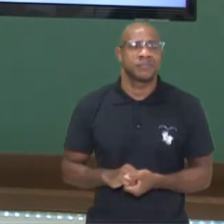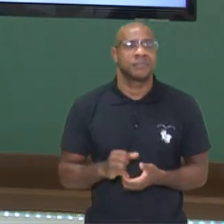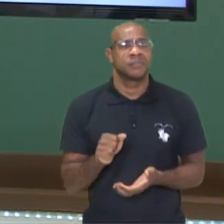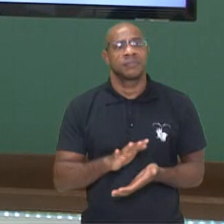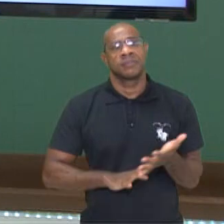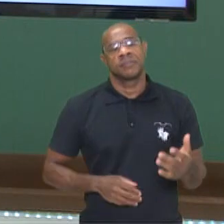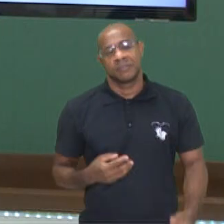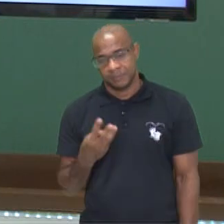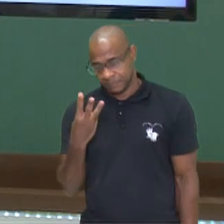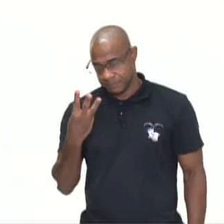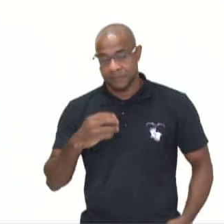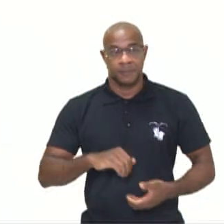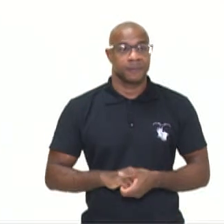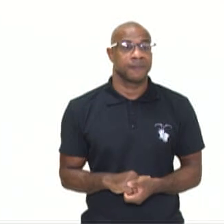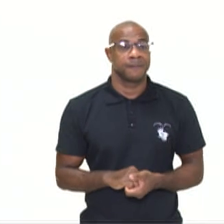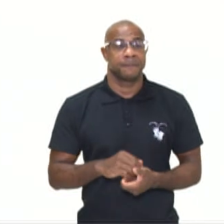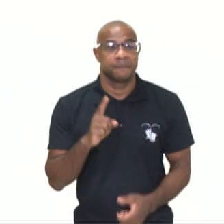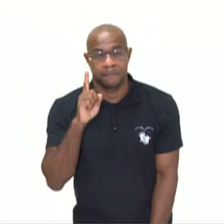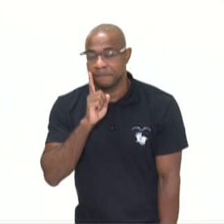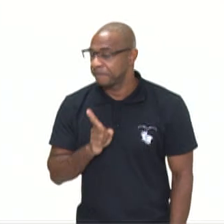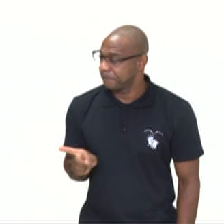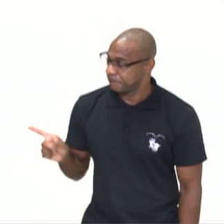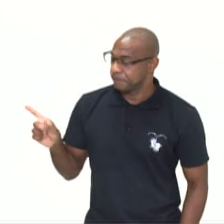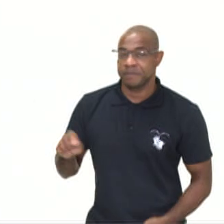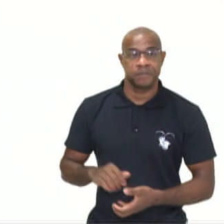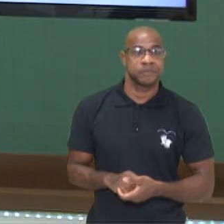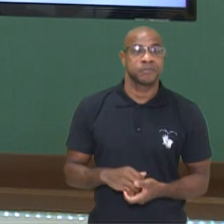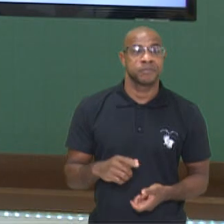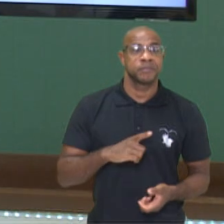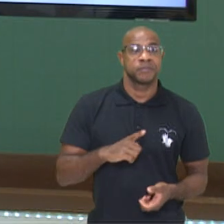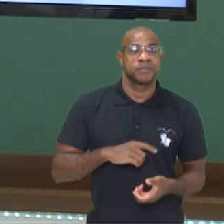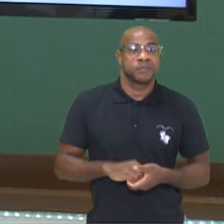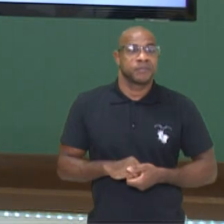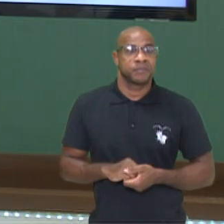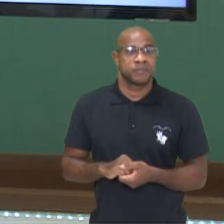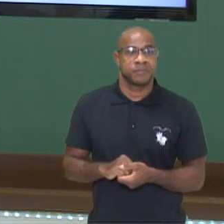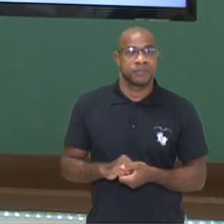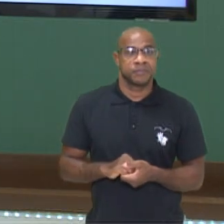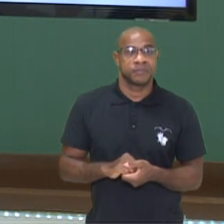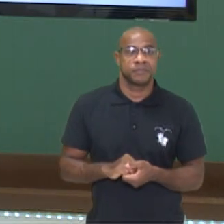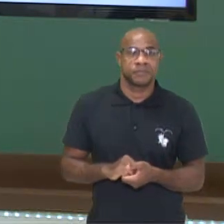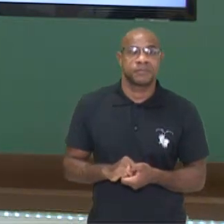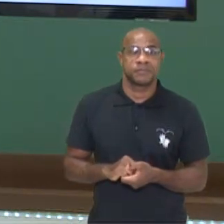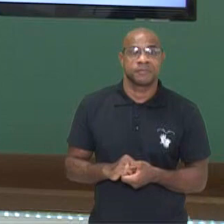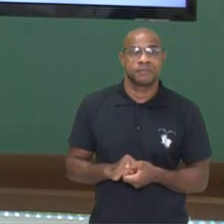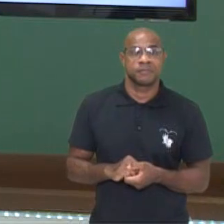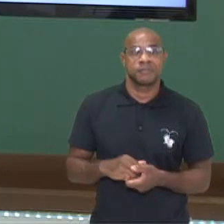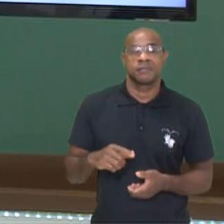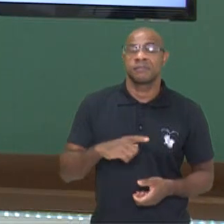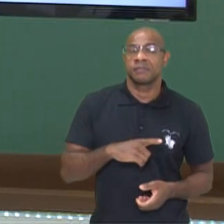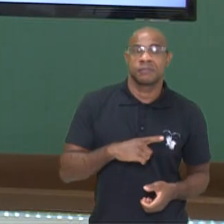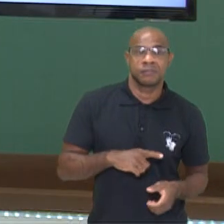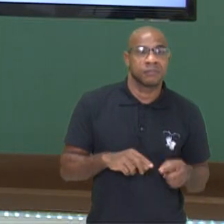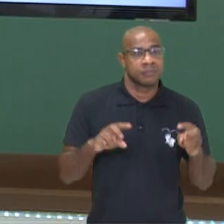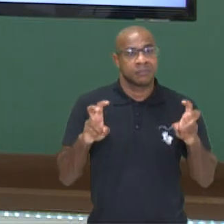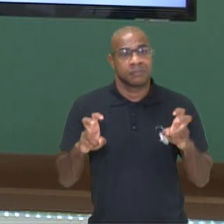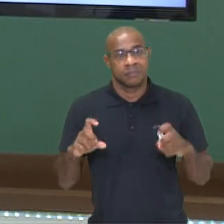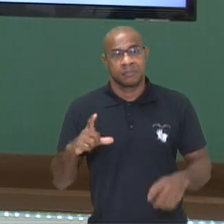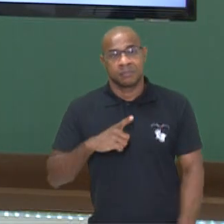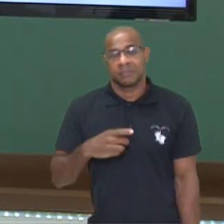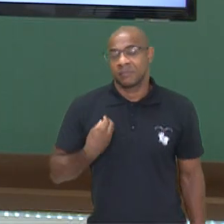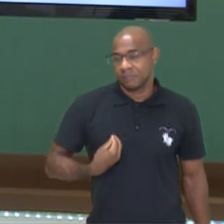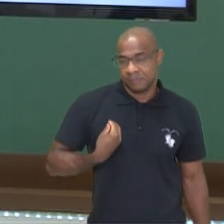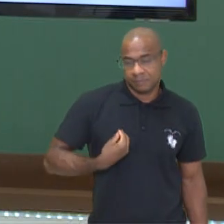3. Veja só, nós temos dizei-me se há alguém e temos existe. O verbo haver